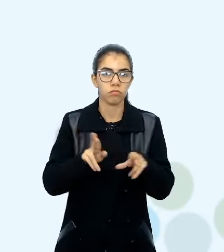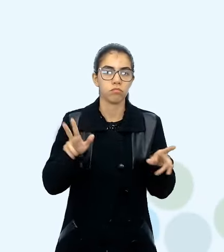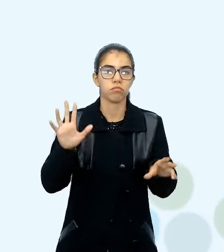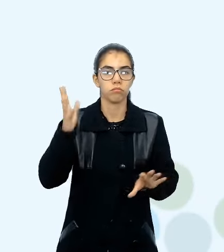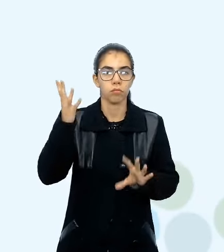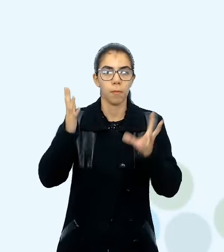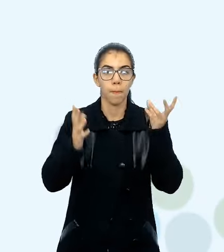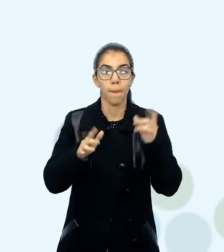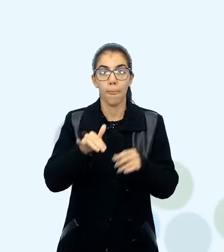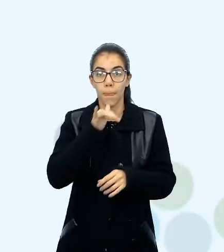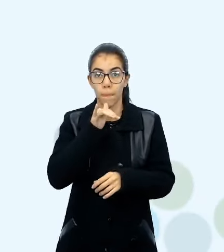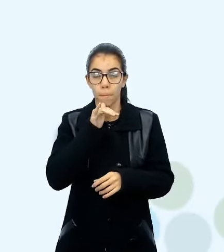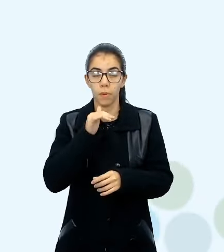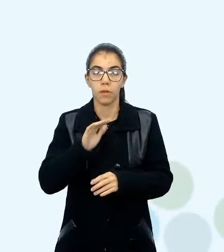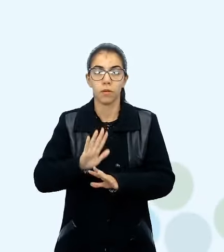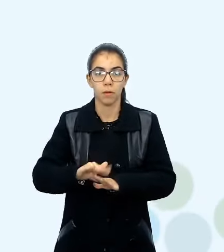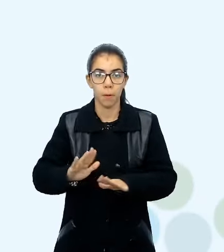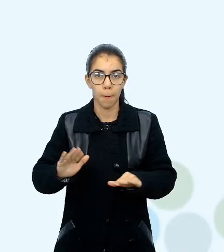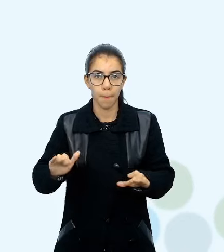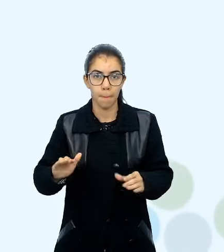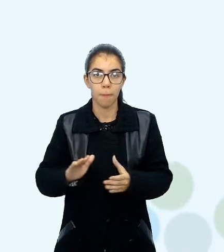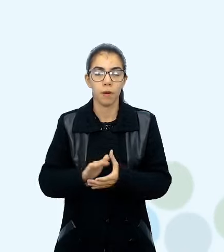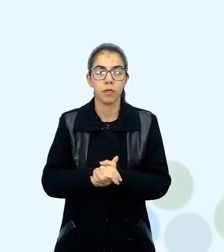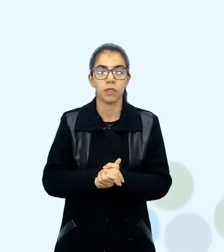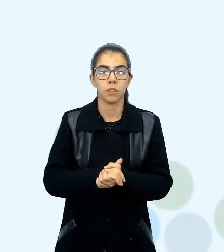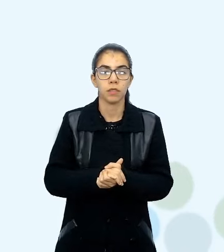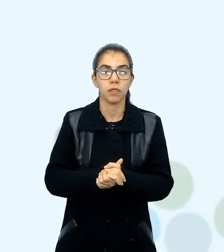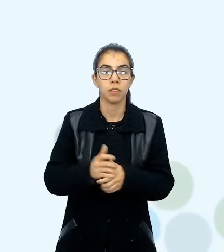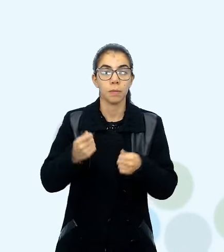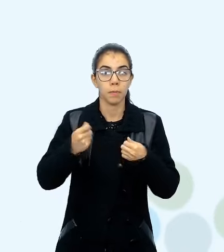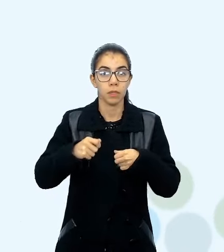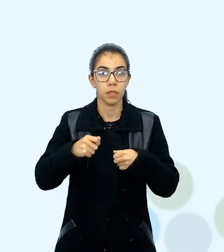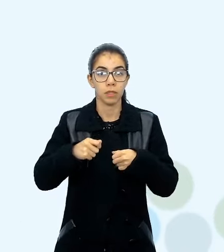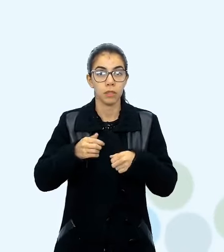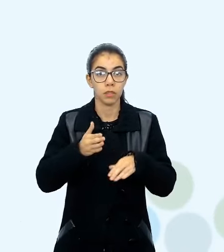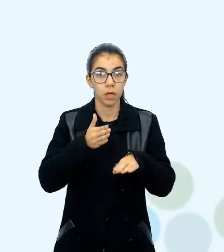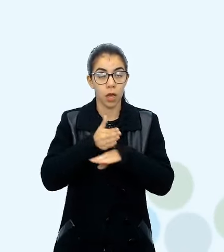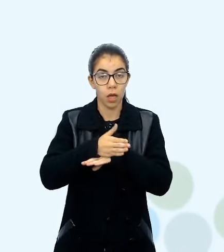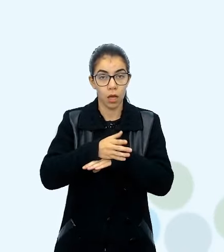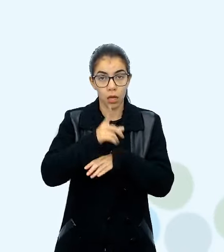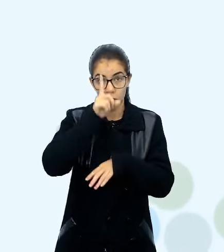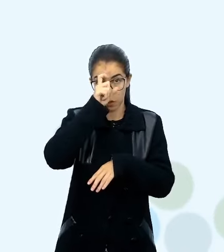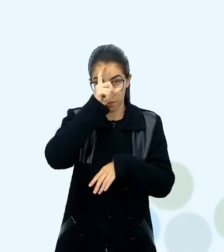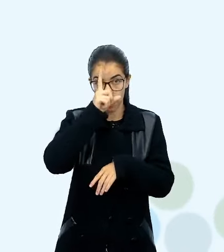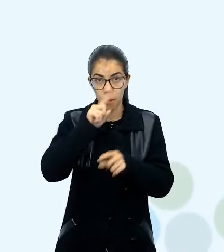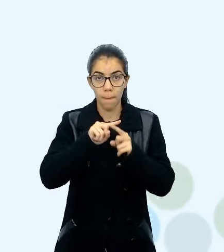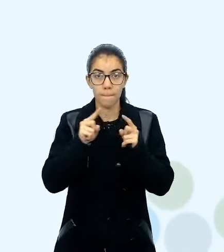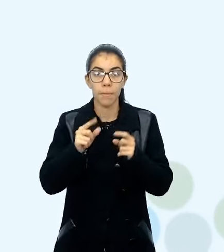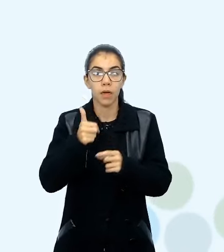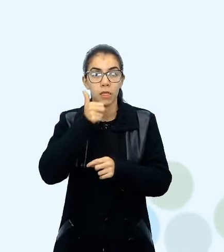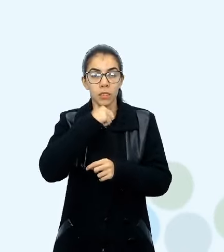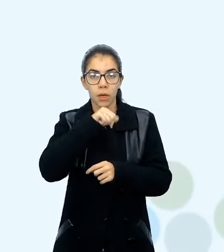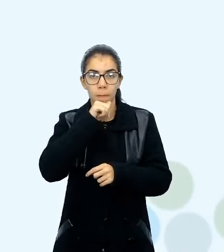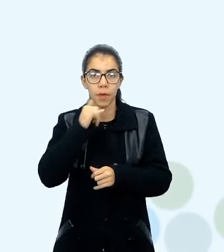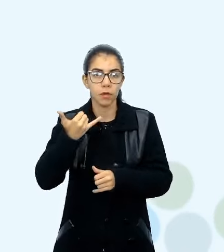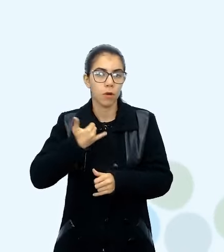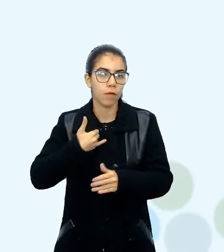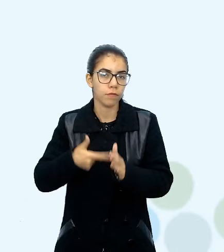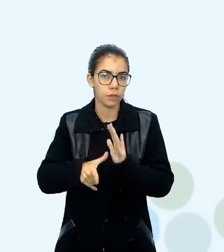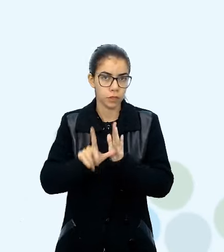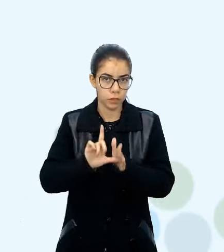tem que ir para o médico e a mãe não antecipa. O antecipar pode ser, né? No